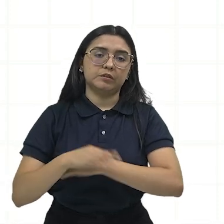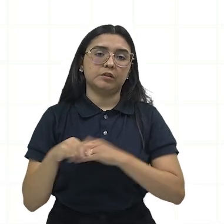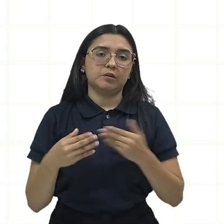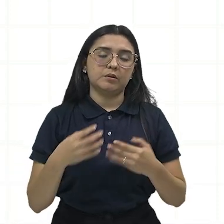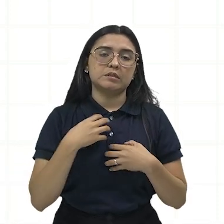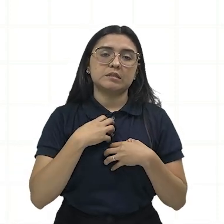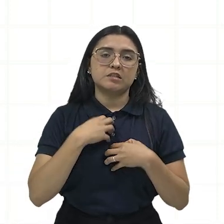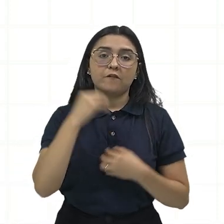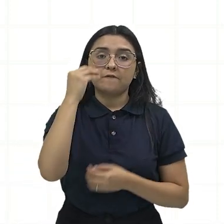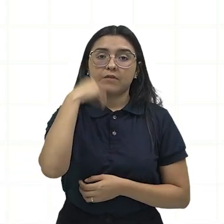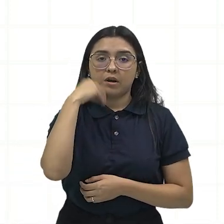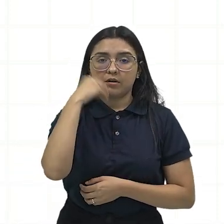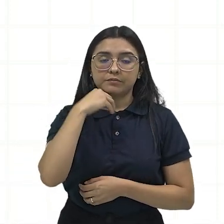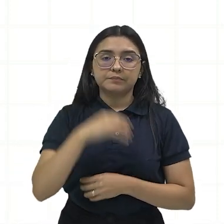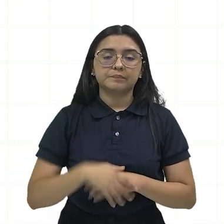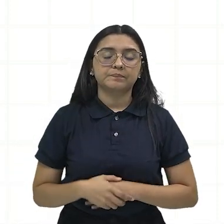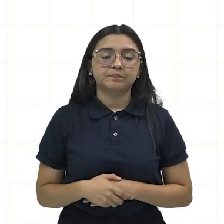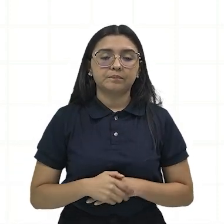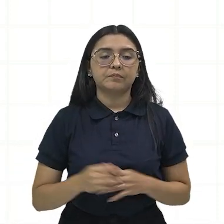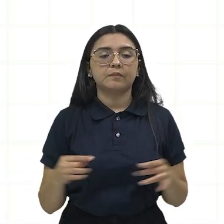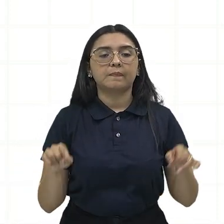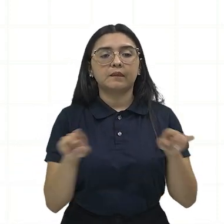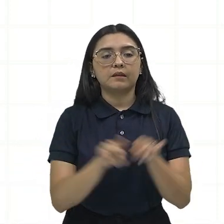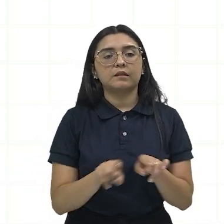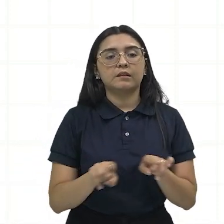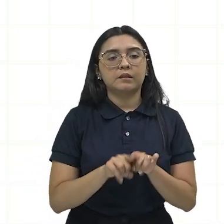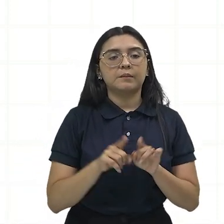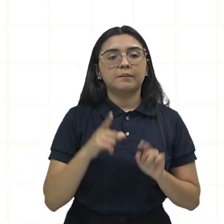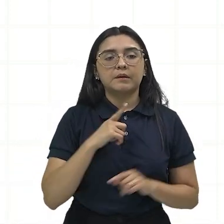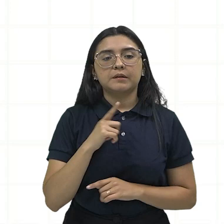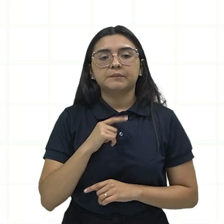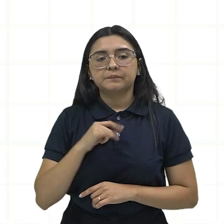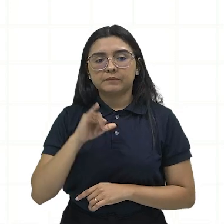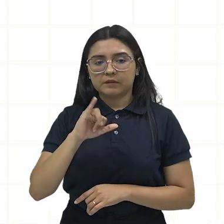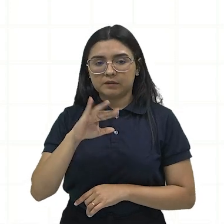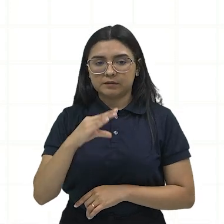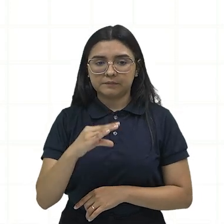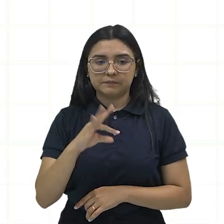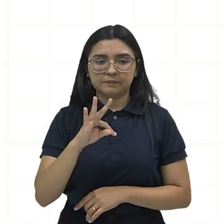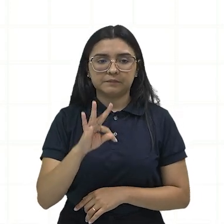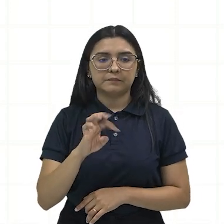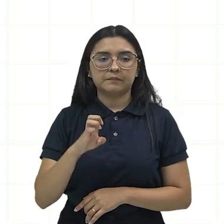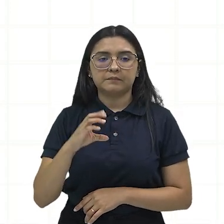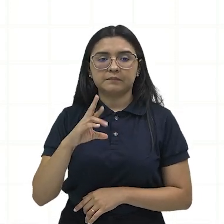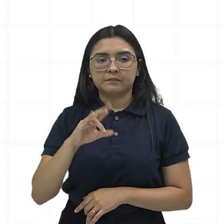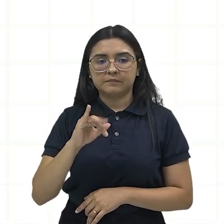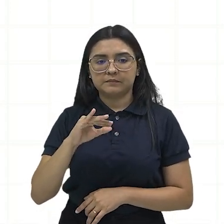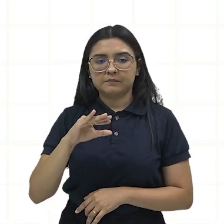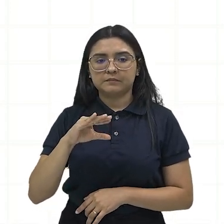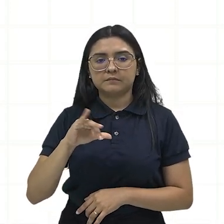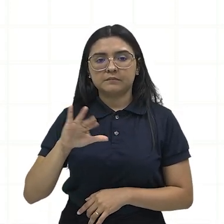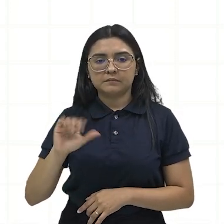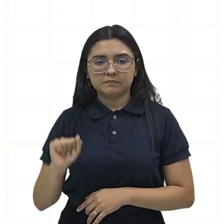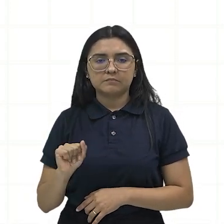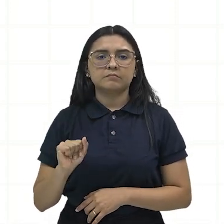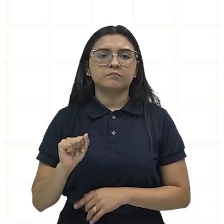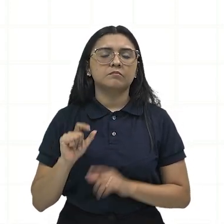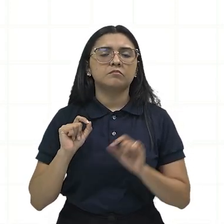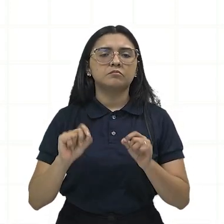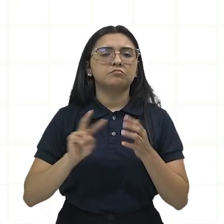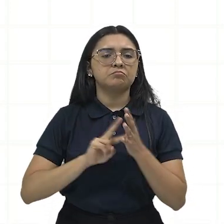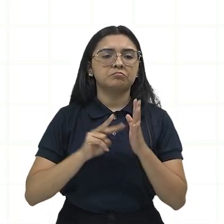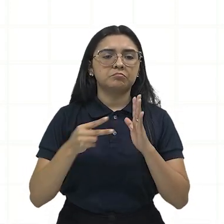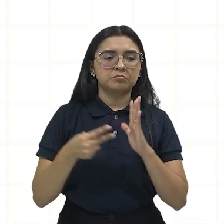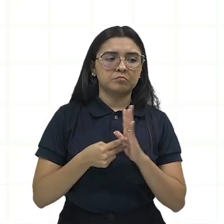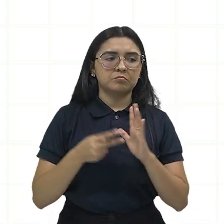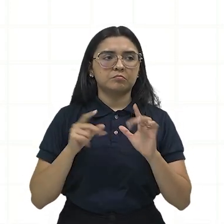força, certo? E também temos como sintomas a icterícia. Quando a gente fala em icterícia, gente, é quando